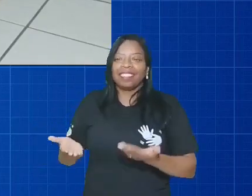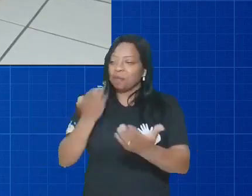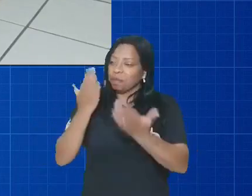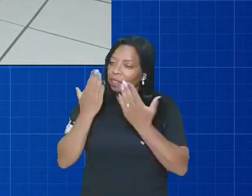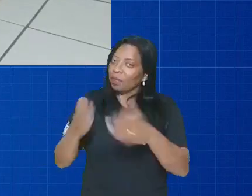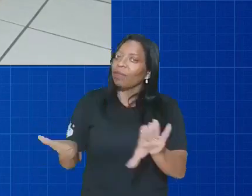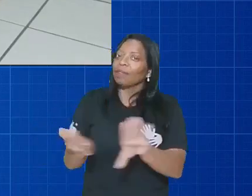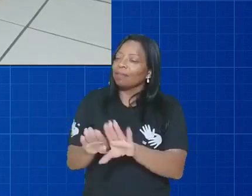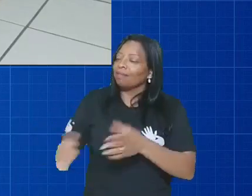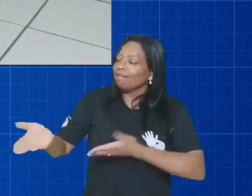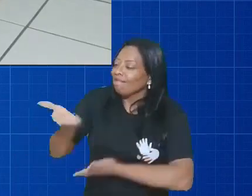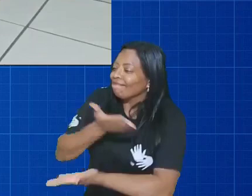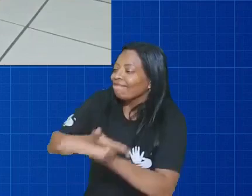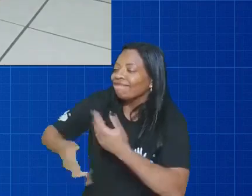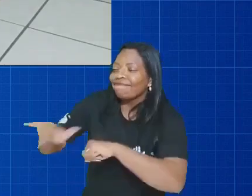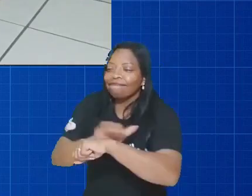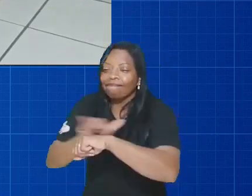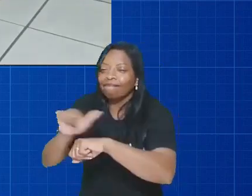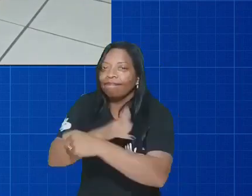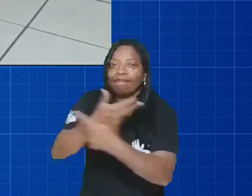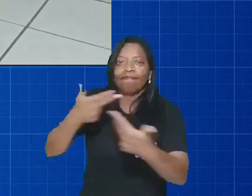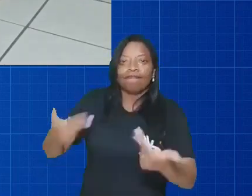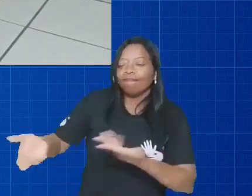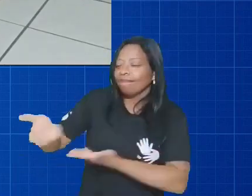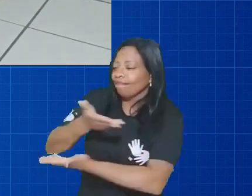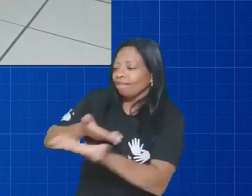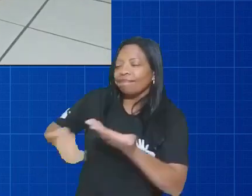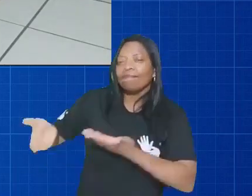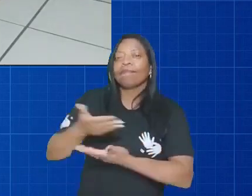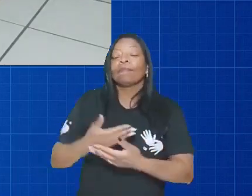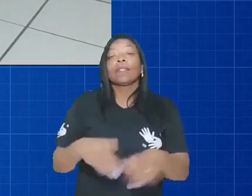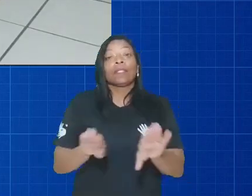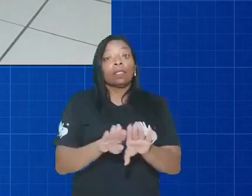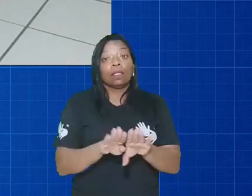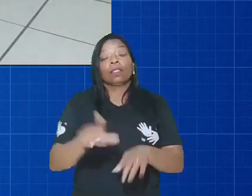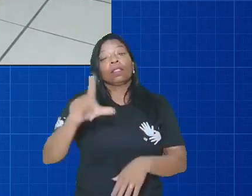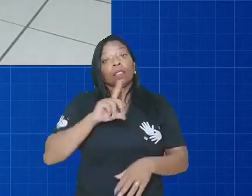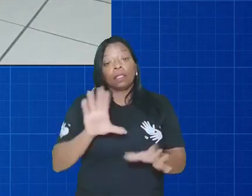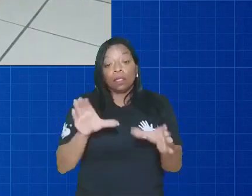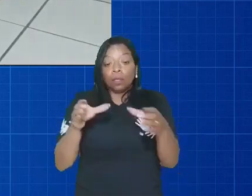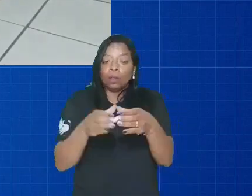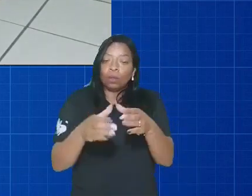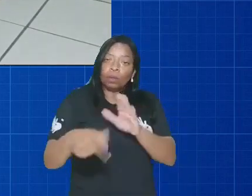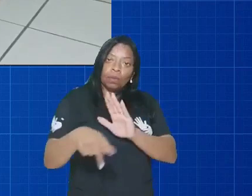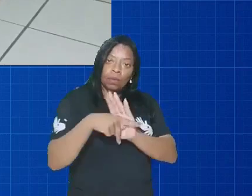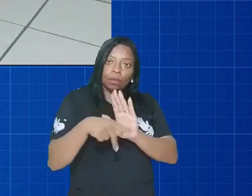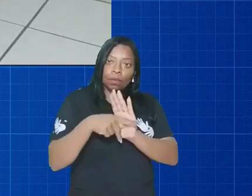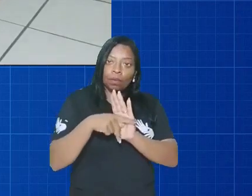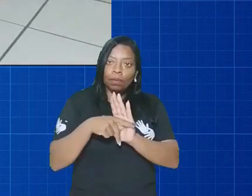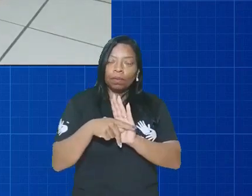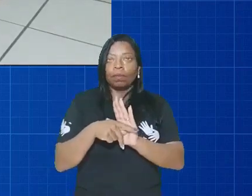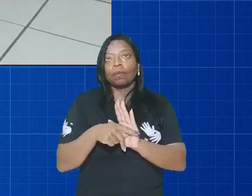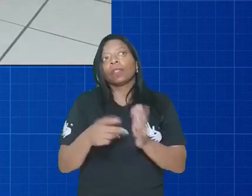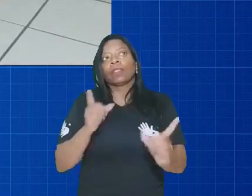aquela mediação, então é muito rico. Temos também a condição do grupo promocional de saúde, aí então vem um encontro bem